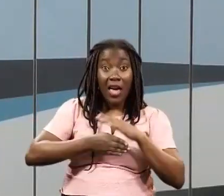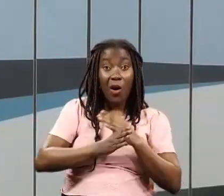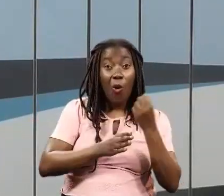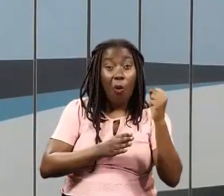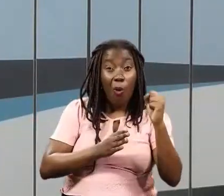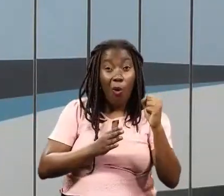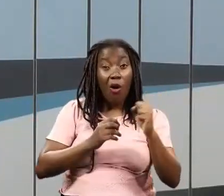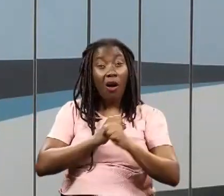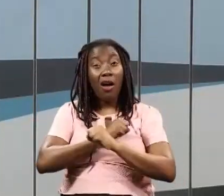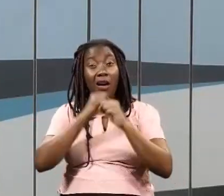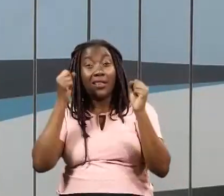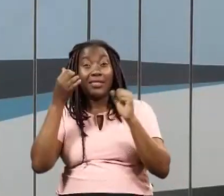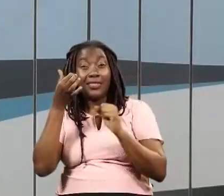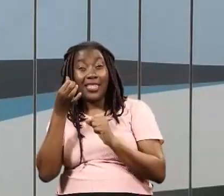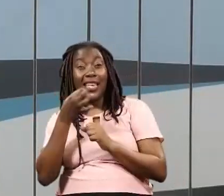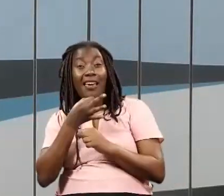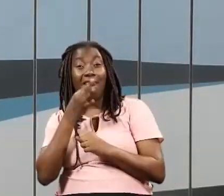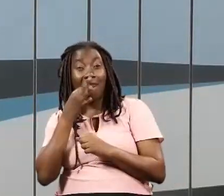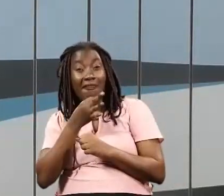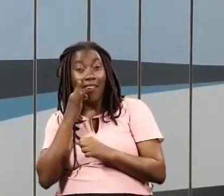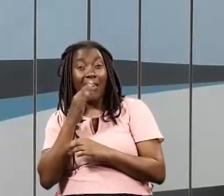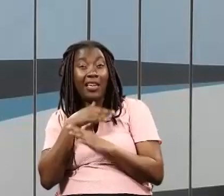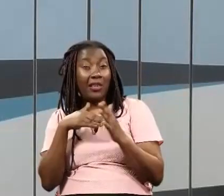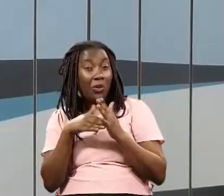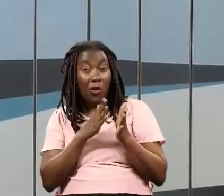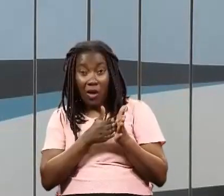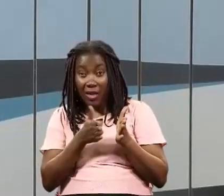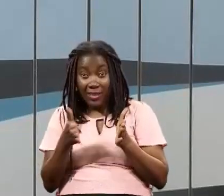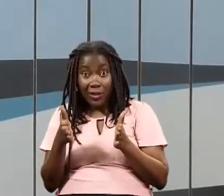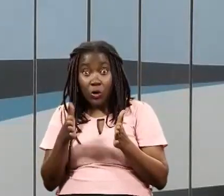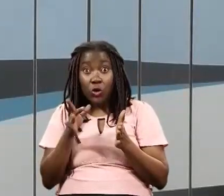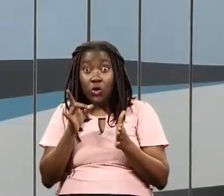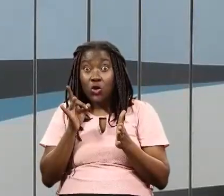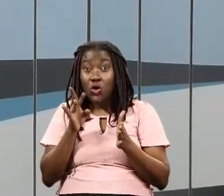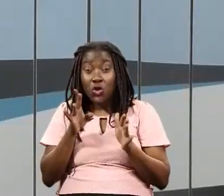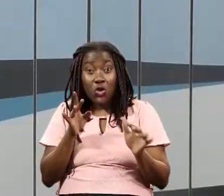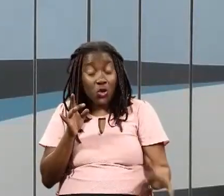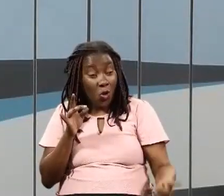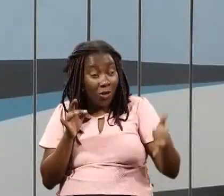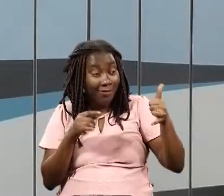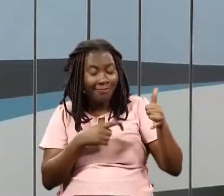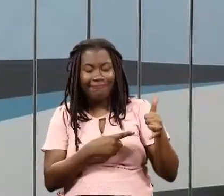para tomar meu café, para fazer toda a minha organização. Só o fato de tocar o